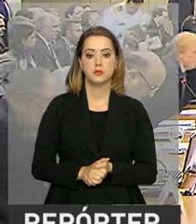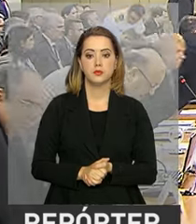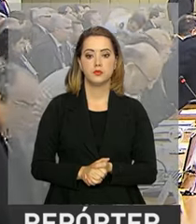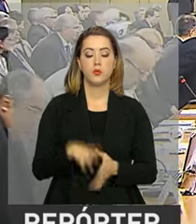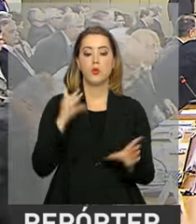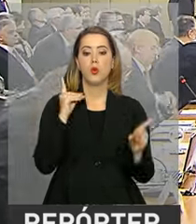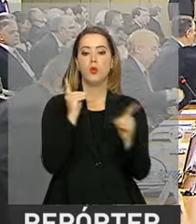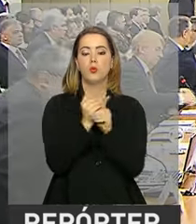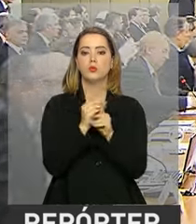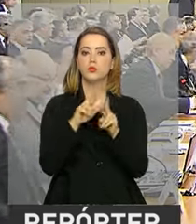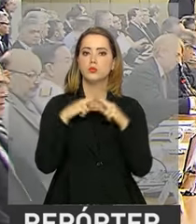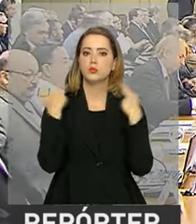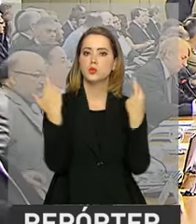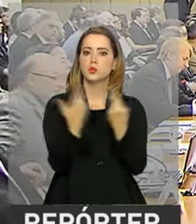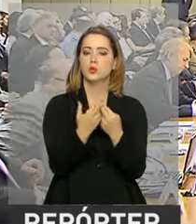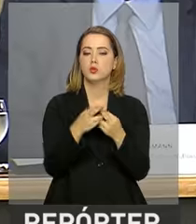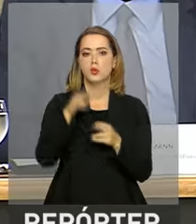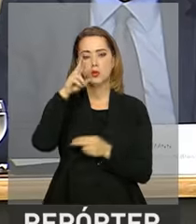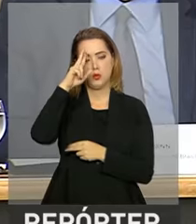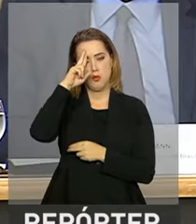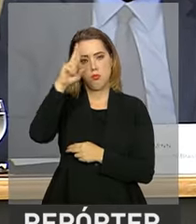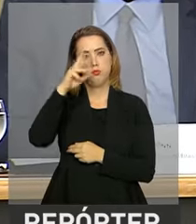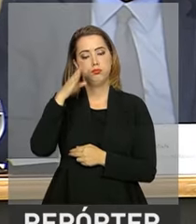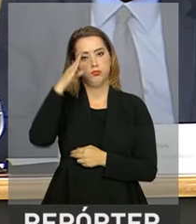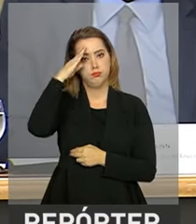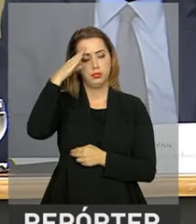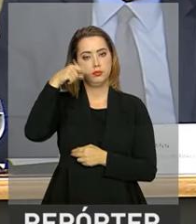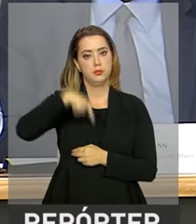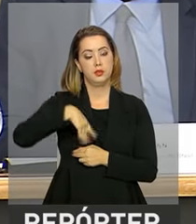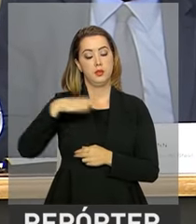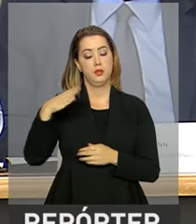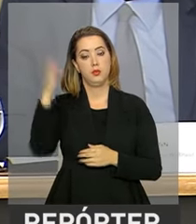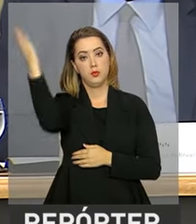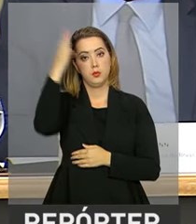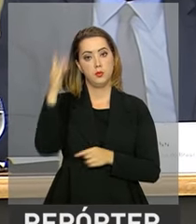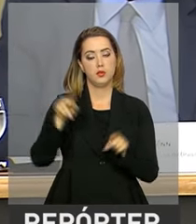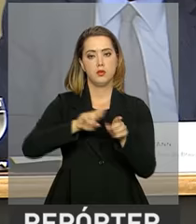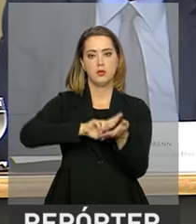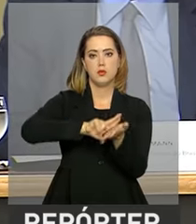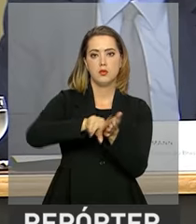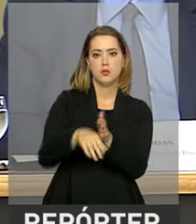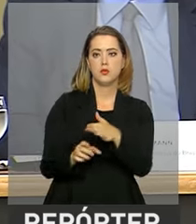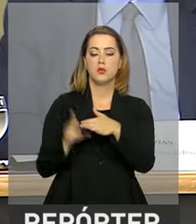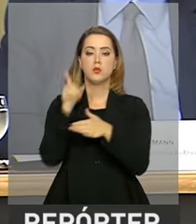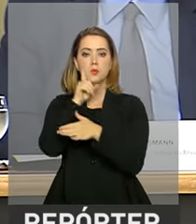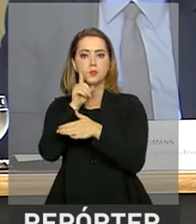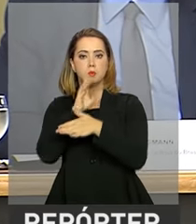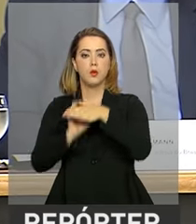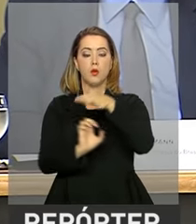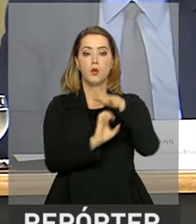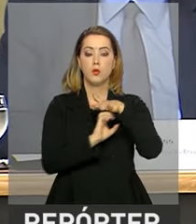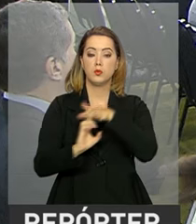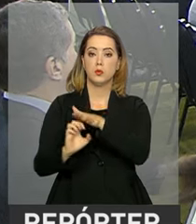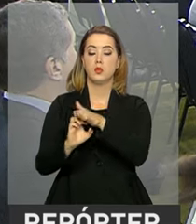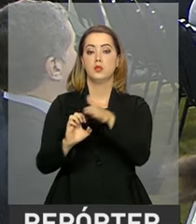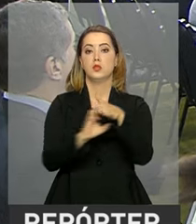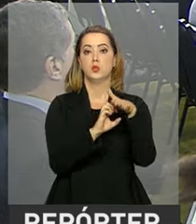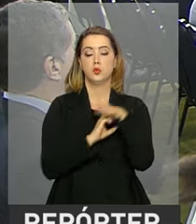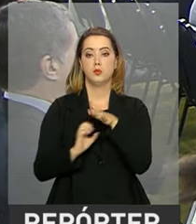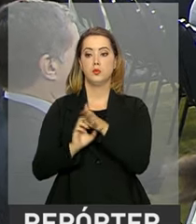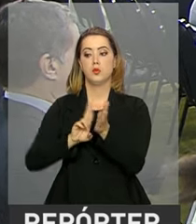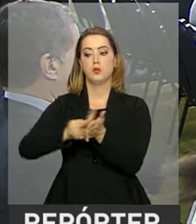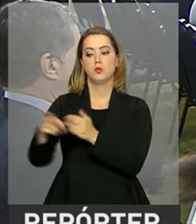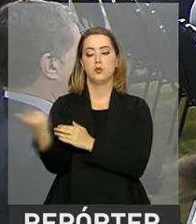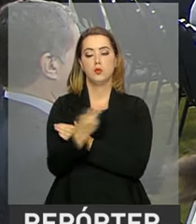O encontro reuniu autoridades do Brasil, dos Estados Unidos e representantes de empresas de defesa dos dois países, todos